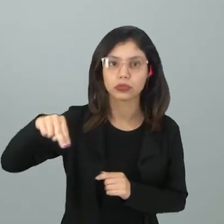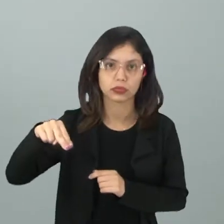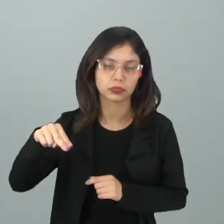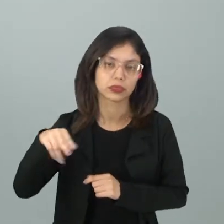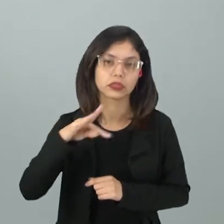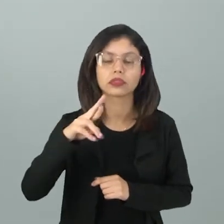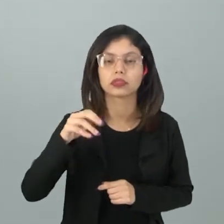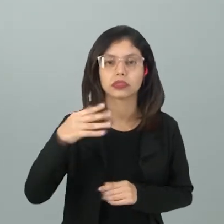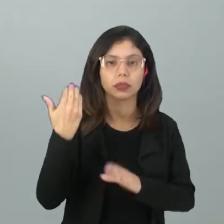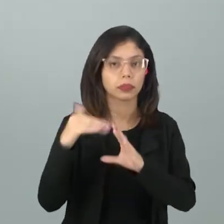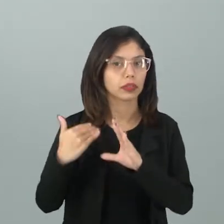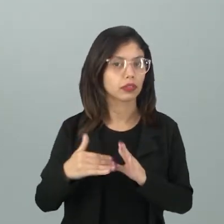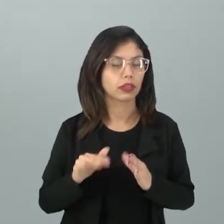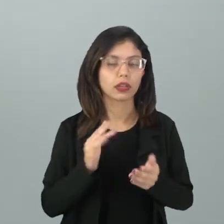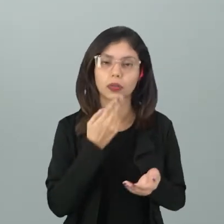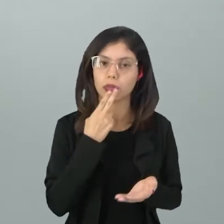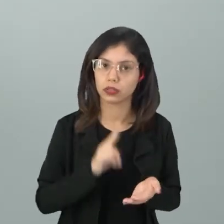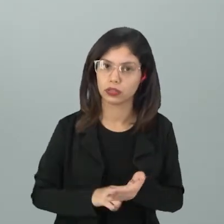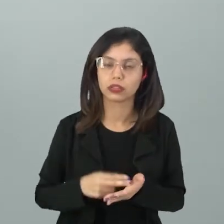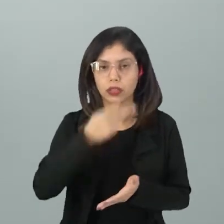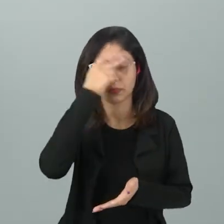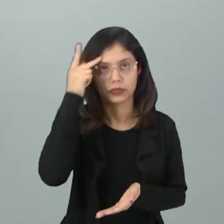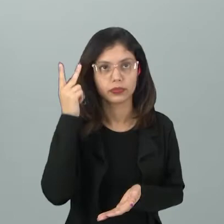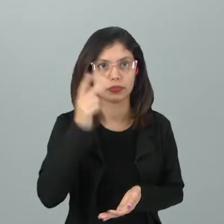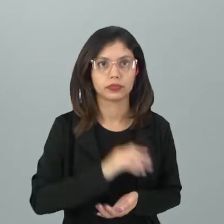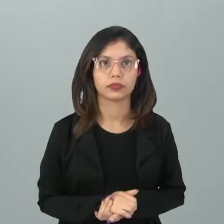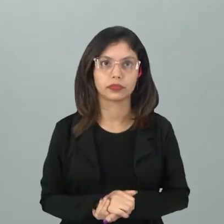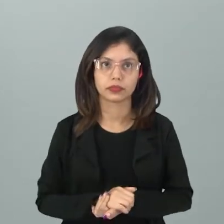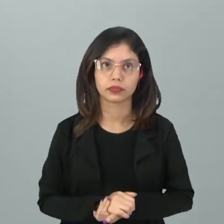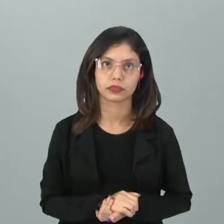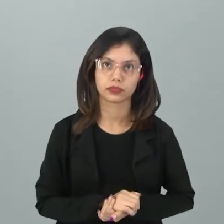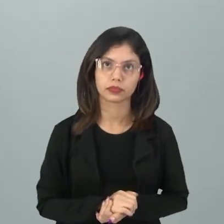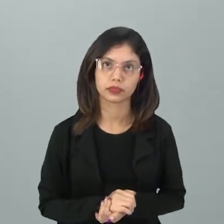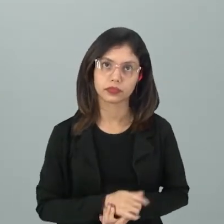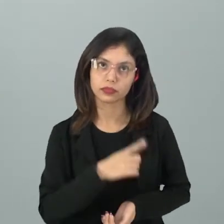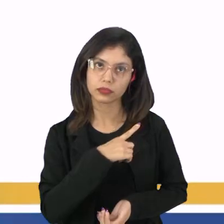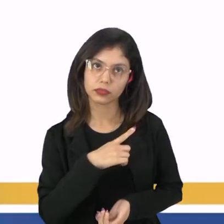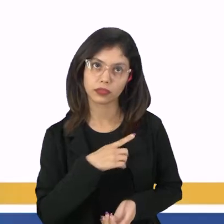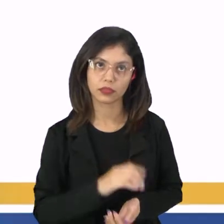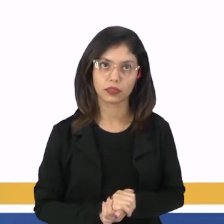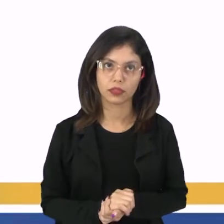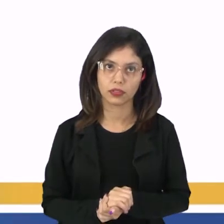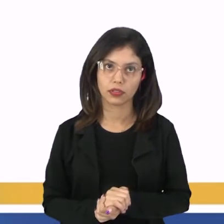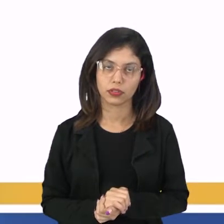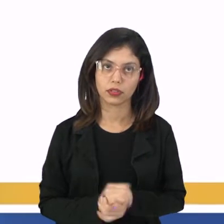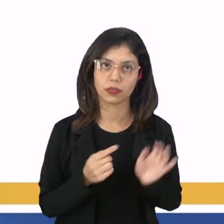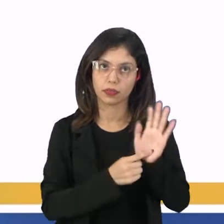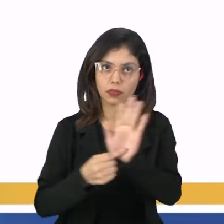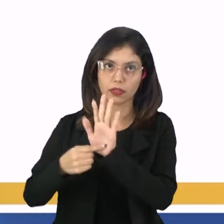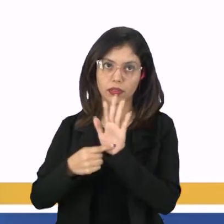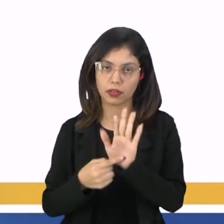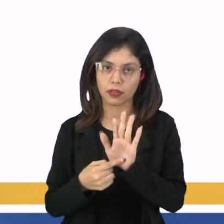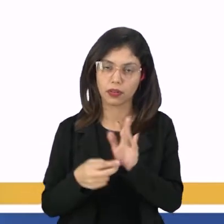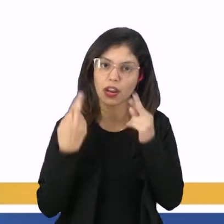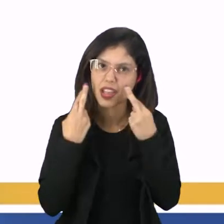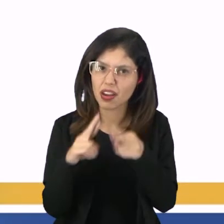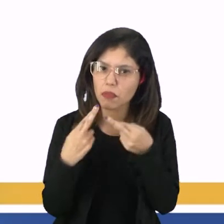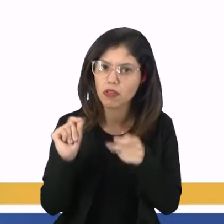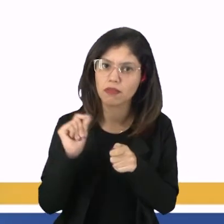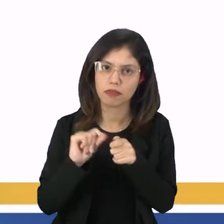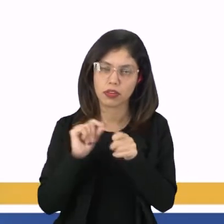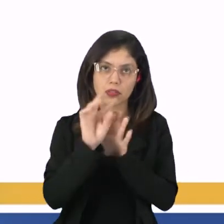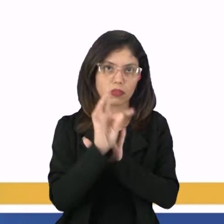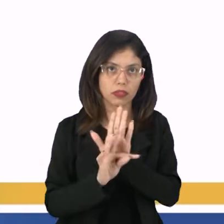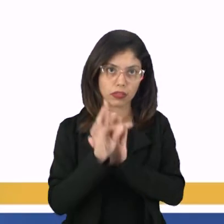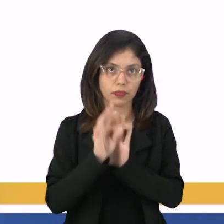tratamento para enviar esta carta a quem interessar. Aqui nós temos em destaque a apresentação da reclamação feita